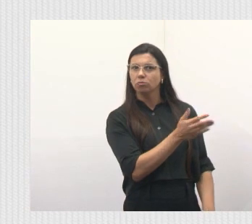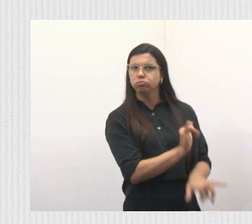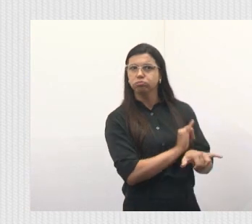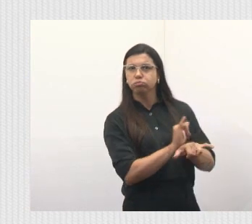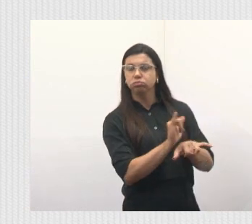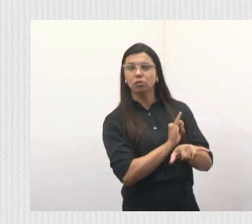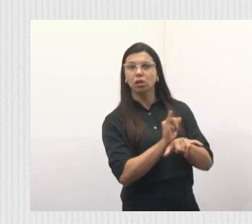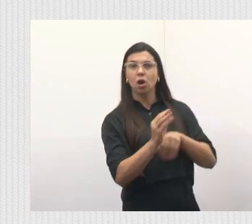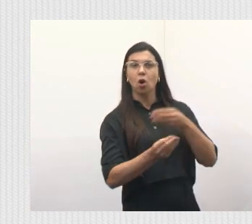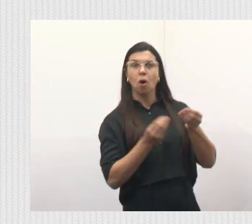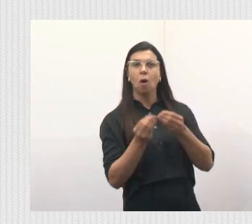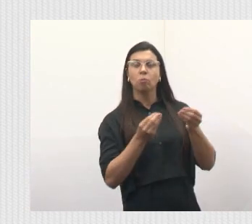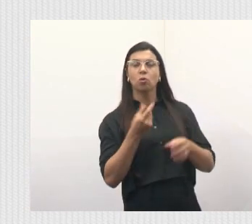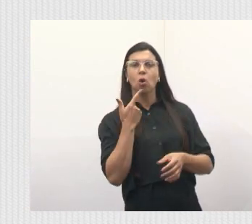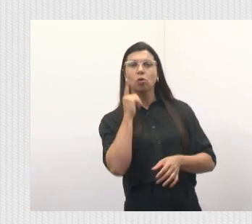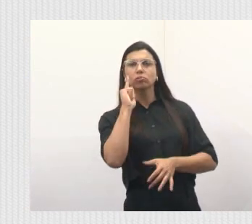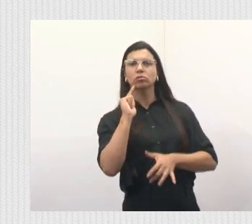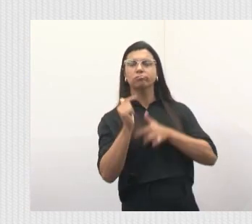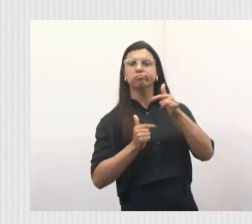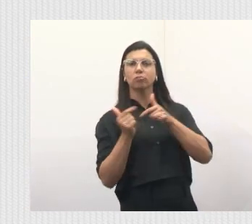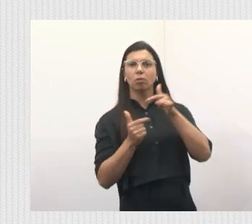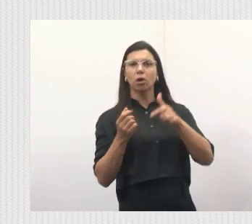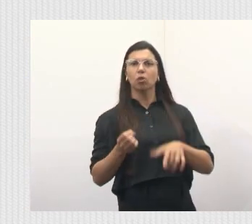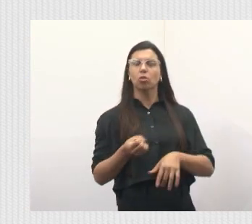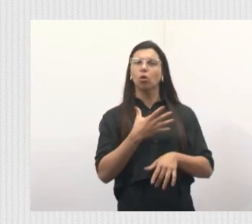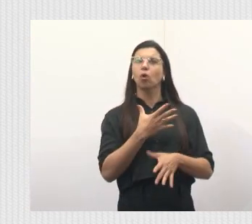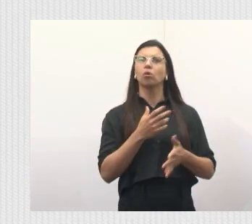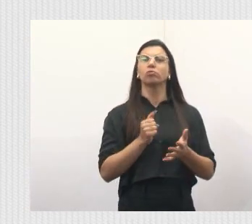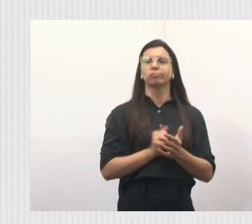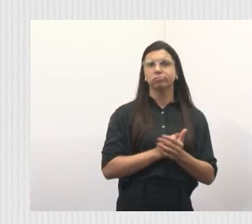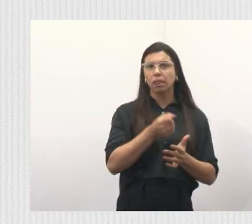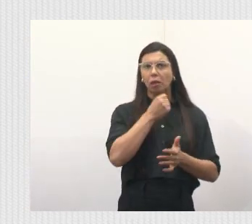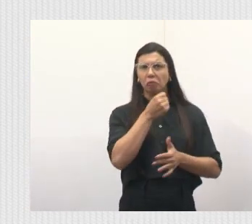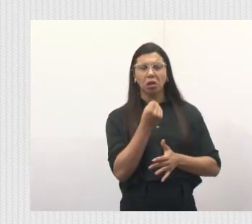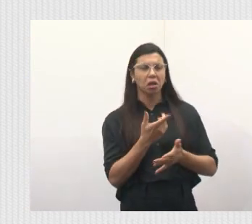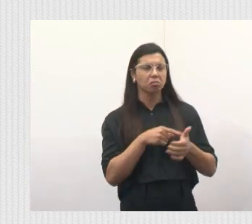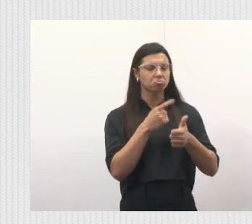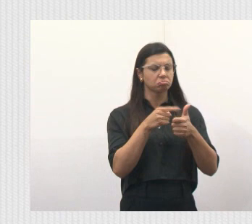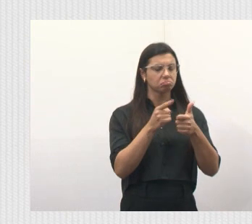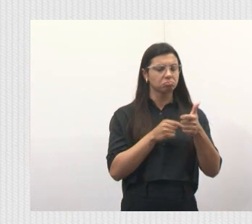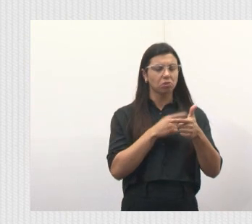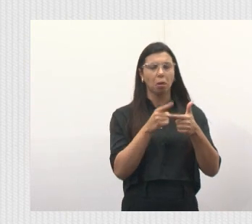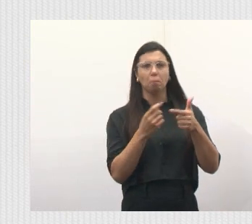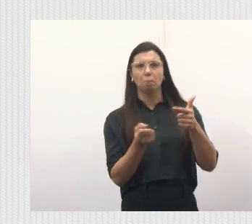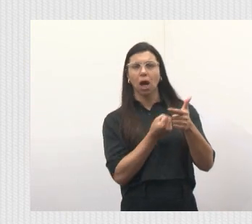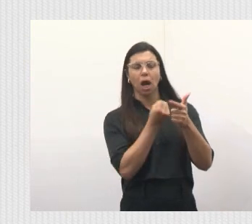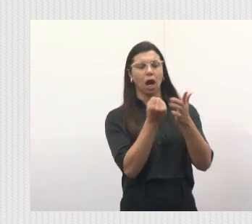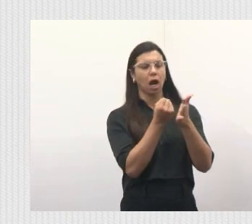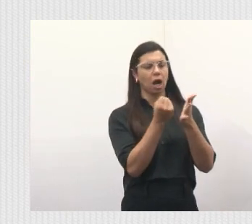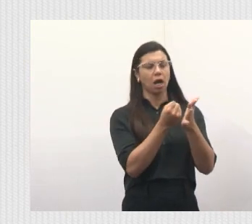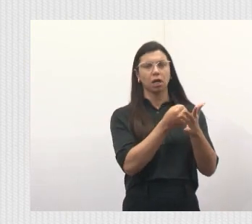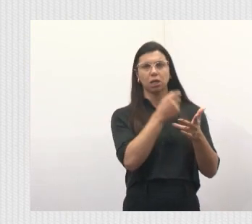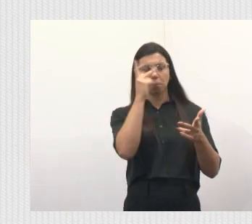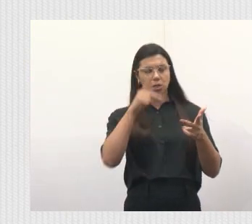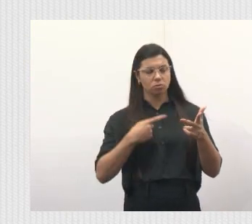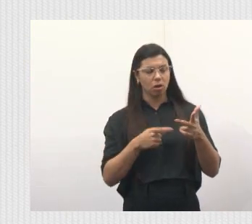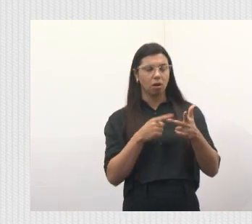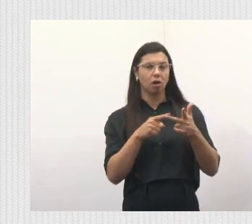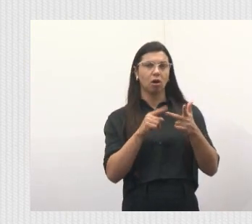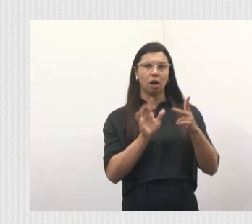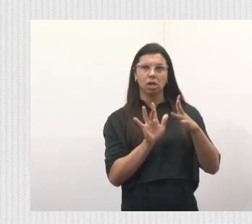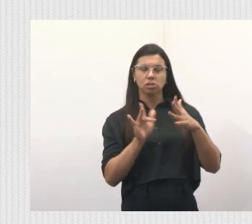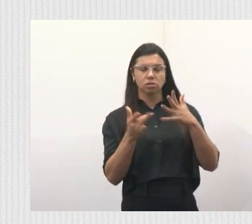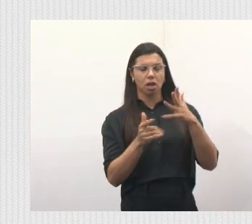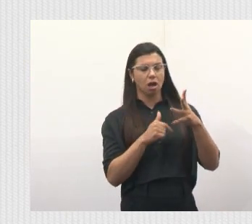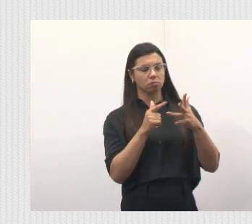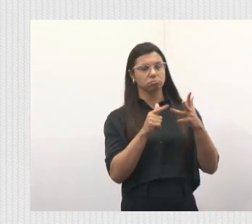técnicos para serem escolhidos em entrevista de emprego, marca pessoal, dentre outros temas. Então, a gente está lá na rede social,